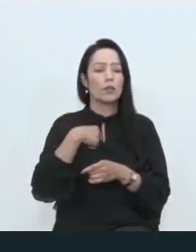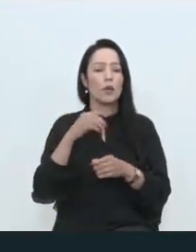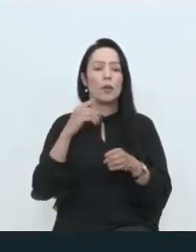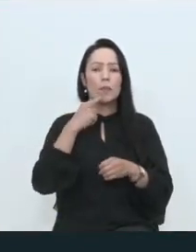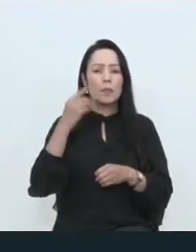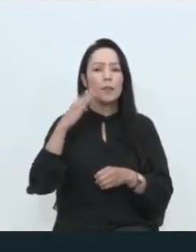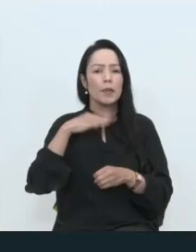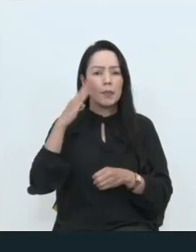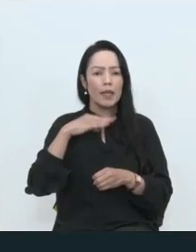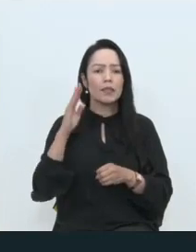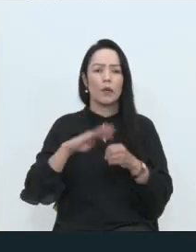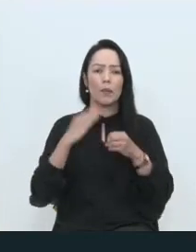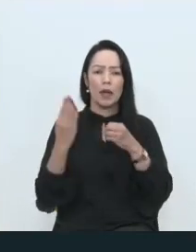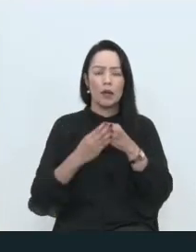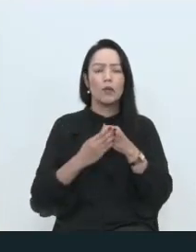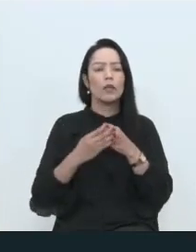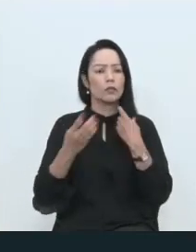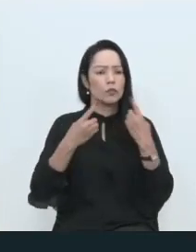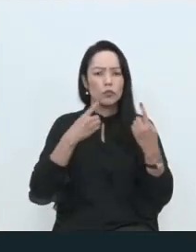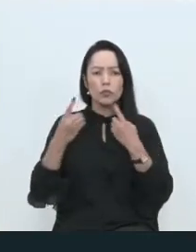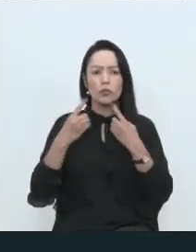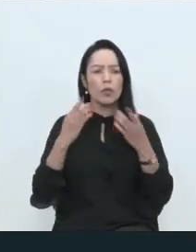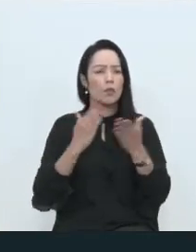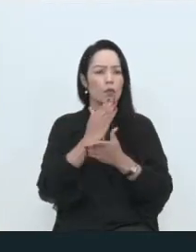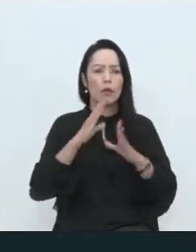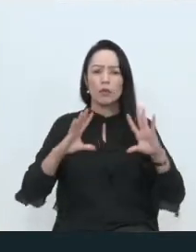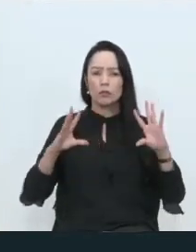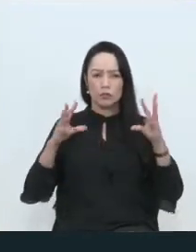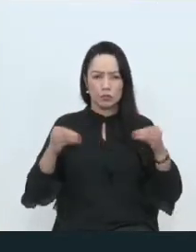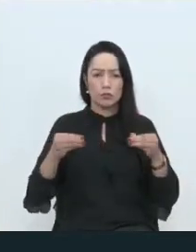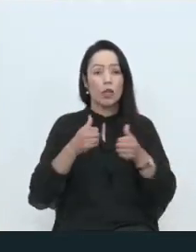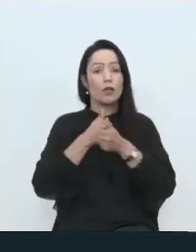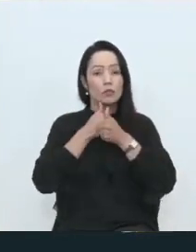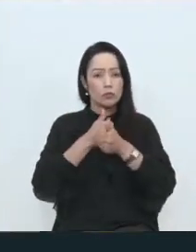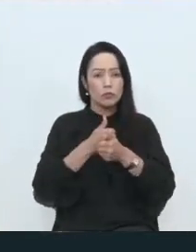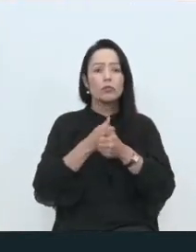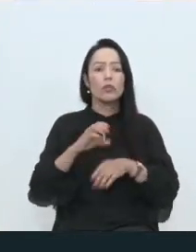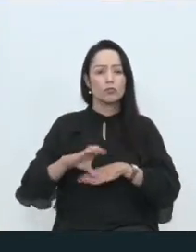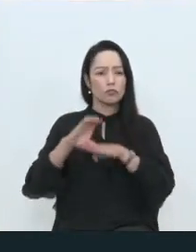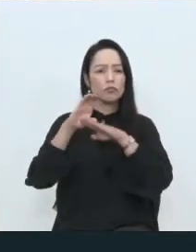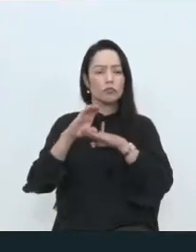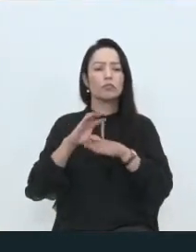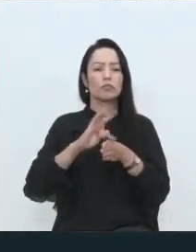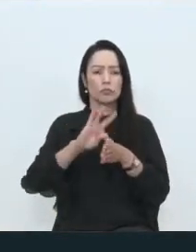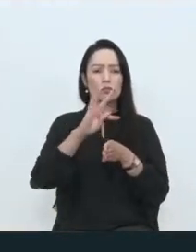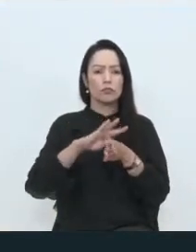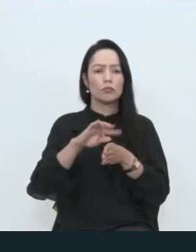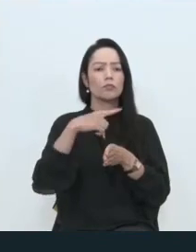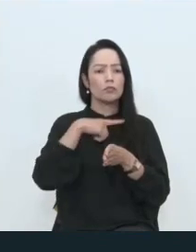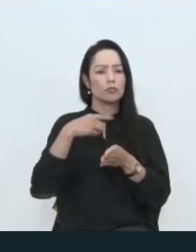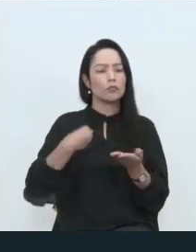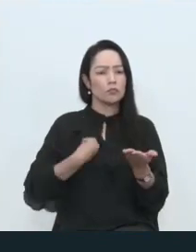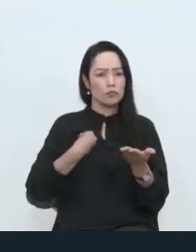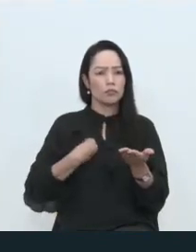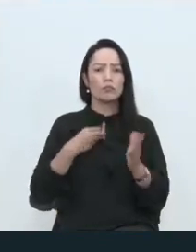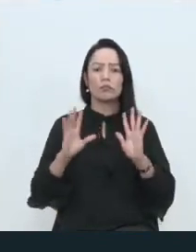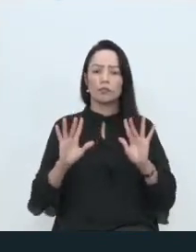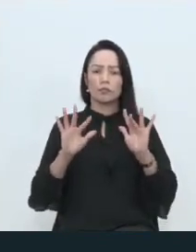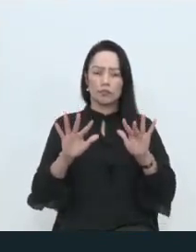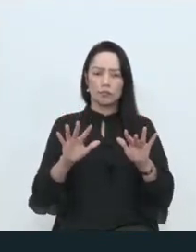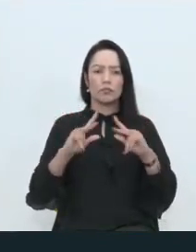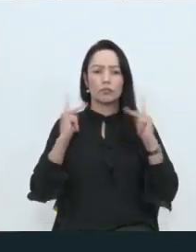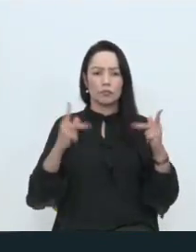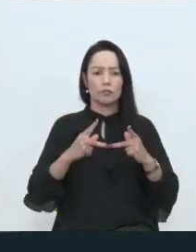discutido aqui pelos vereadores, foi aprovado de forma unânime e foi acompanhado por conselheiros tutelares que estavam aqui no plenário da Câmara